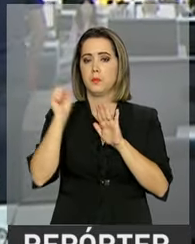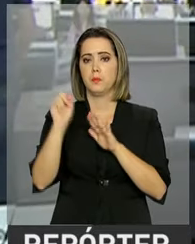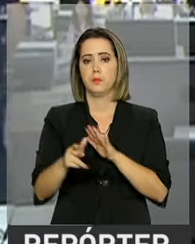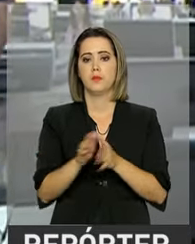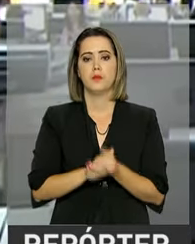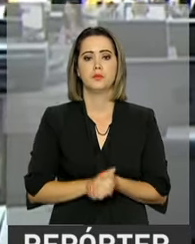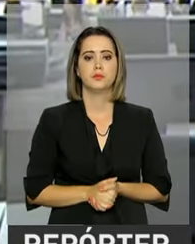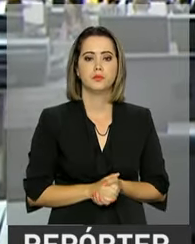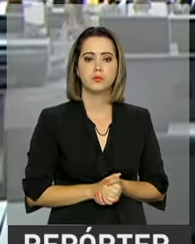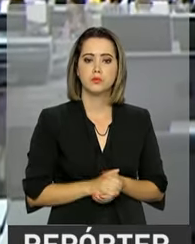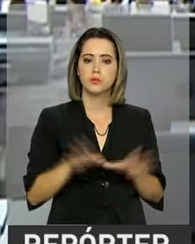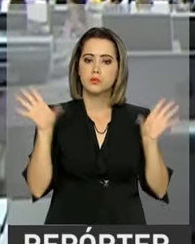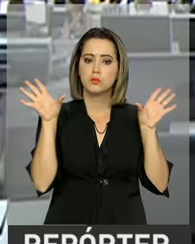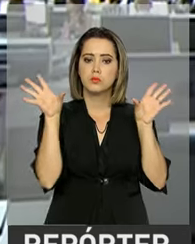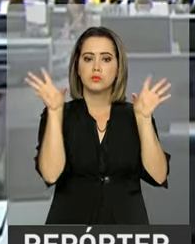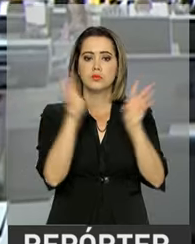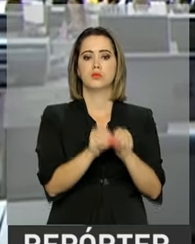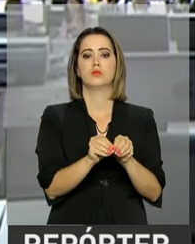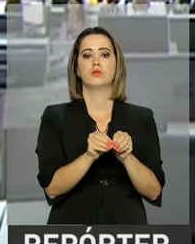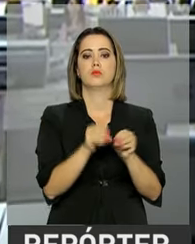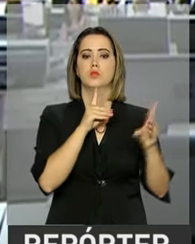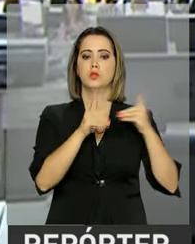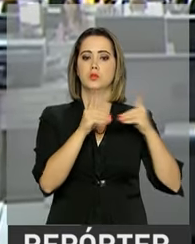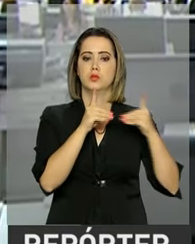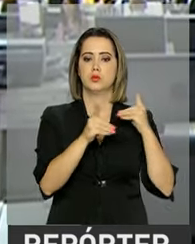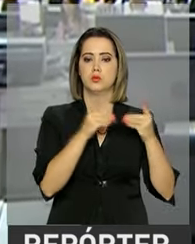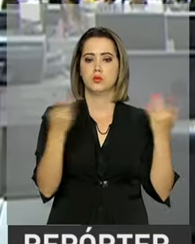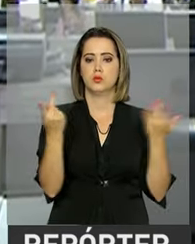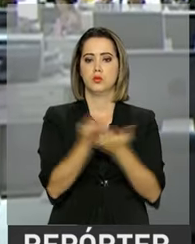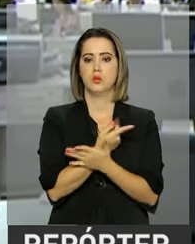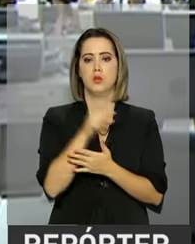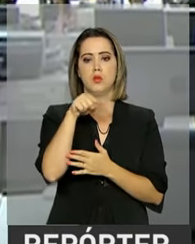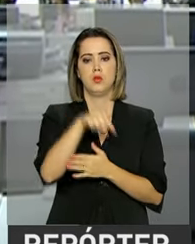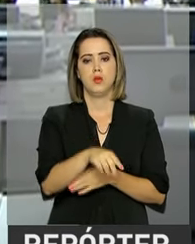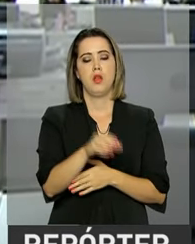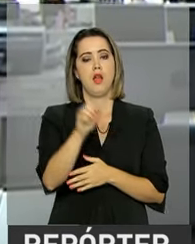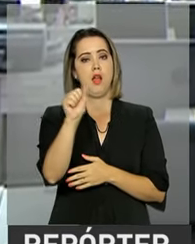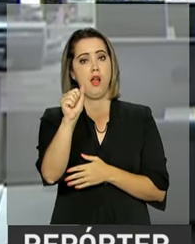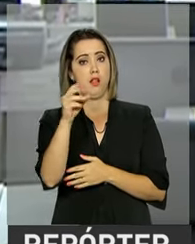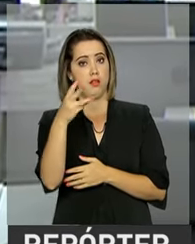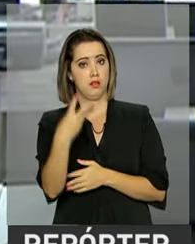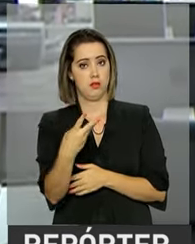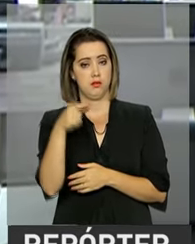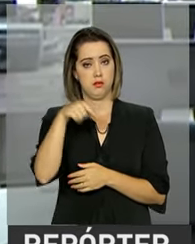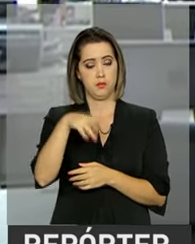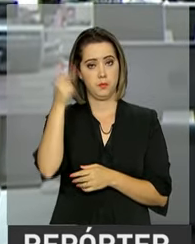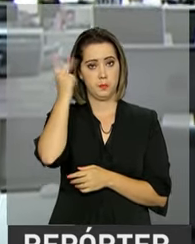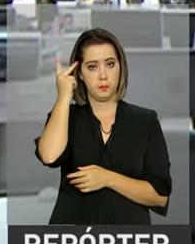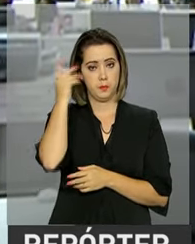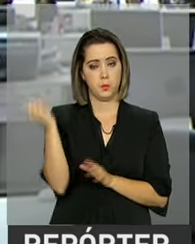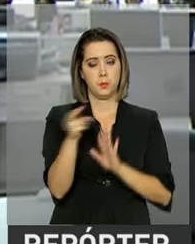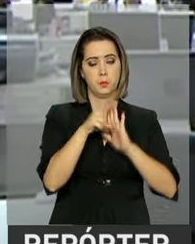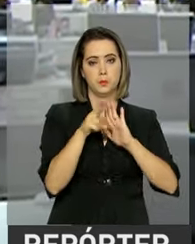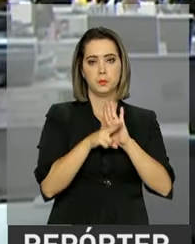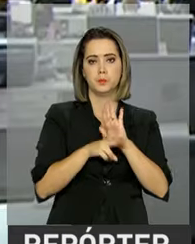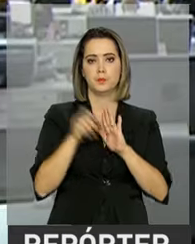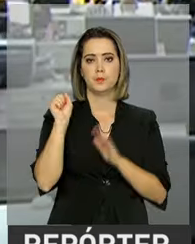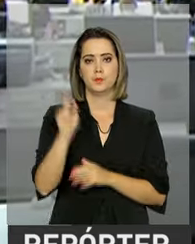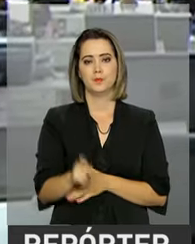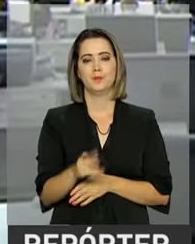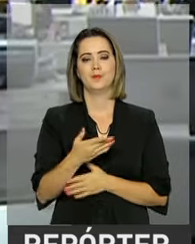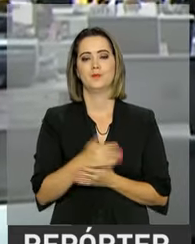este foi um resumo sobre o debate realizado aqui na sede da editora 3 em São Paulo sobre a reforma da Previdência de São